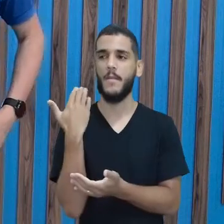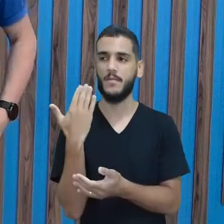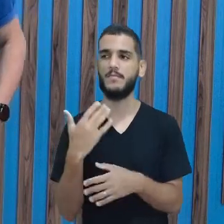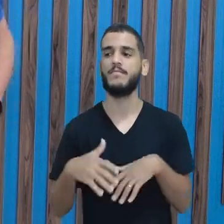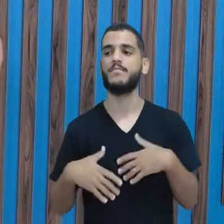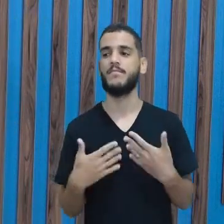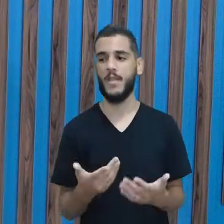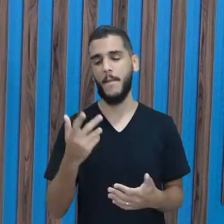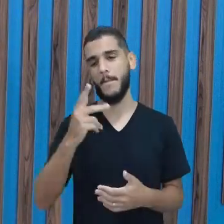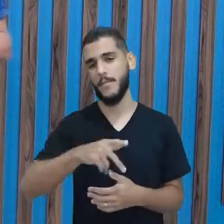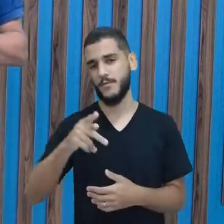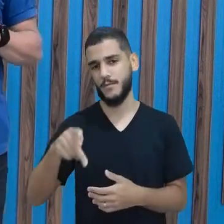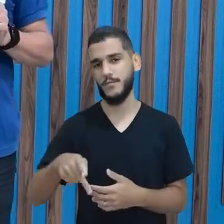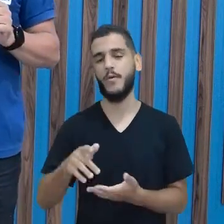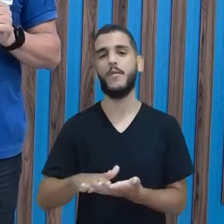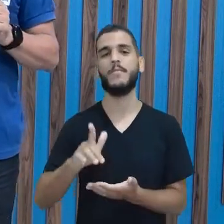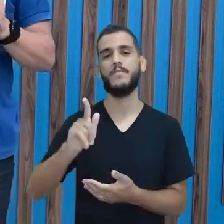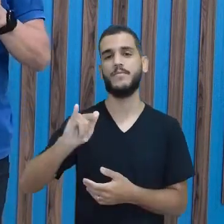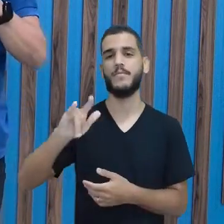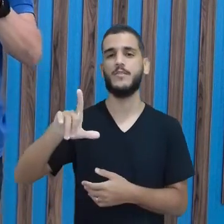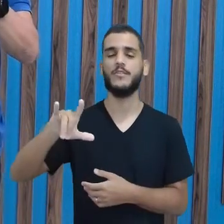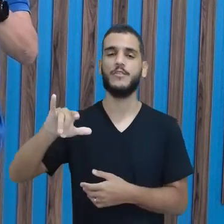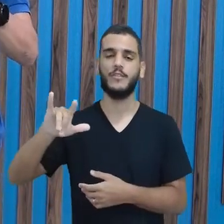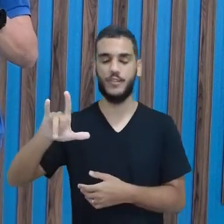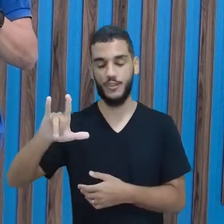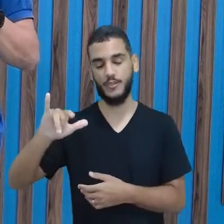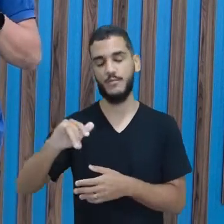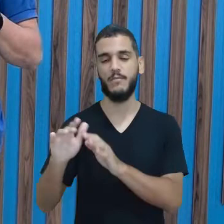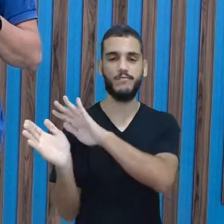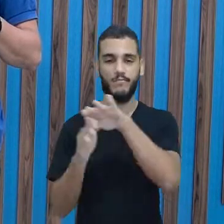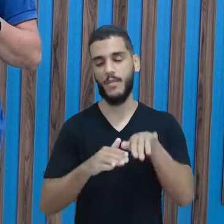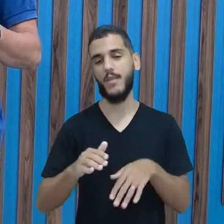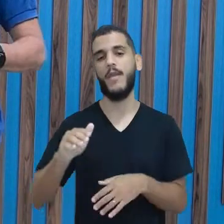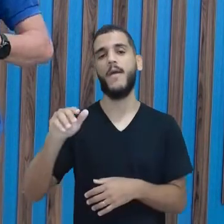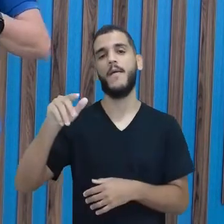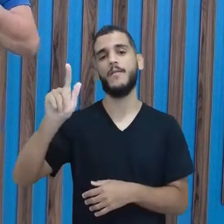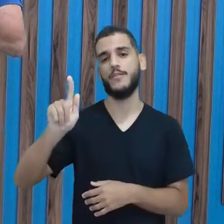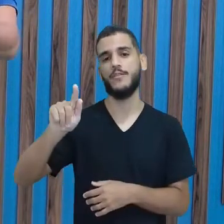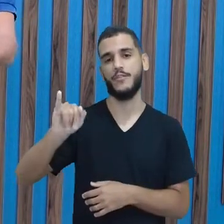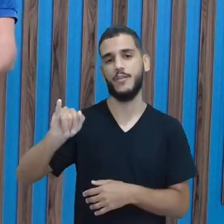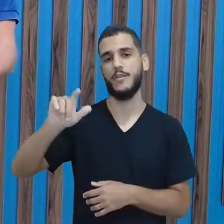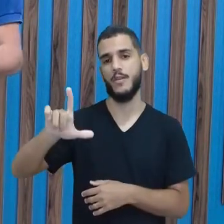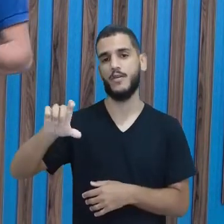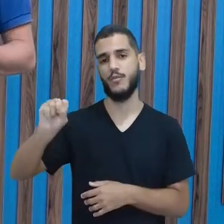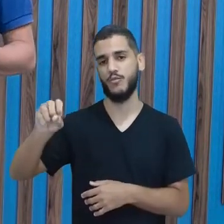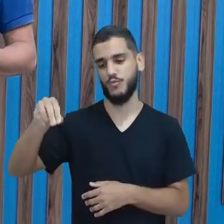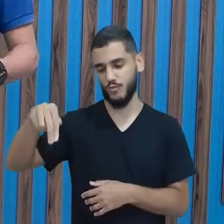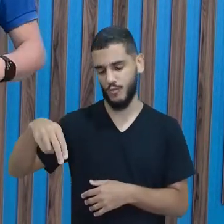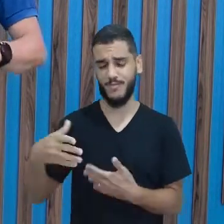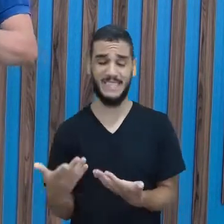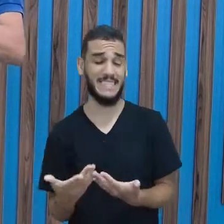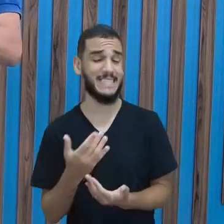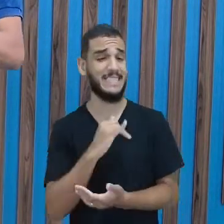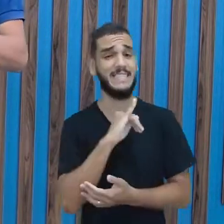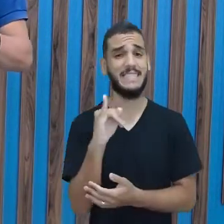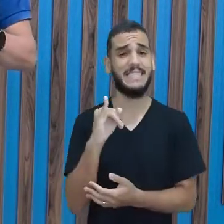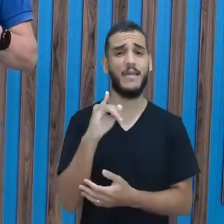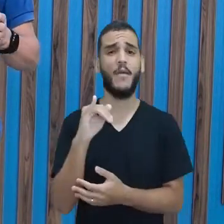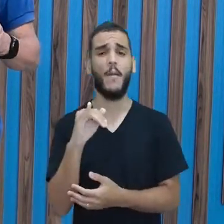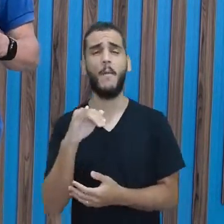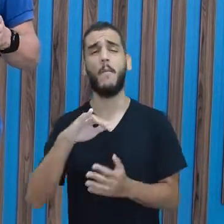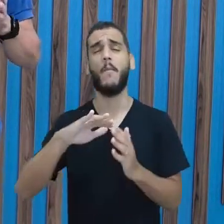Diga. Professor Gilson, caso o nosso estudante ele tenha trocado de celular, ou quer baixar também, não